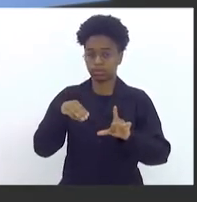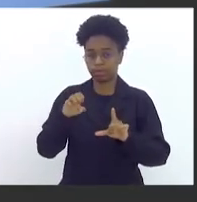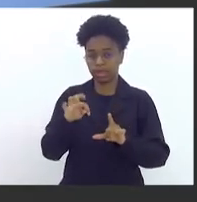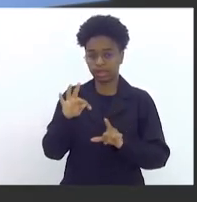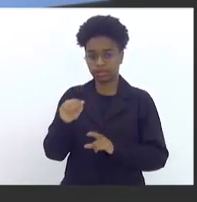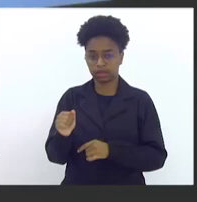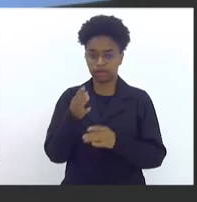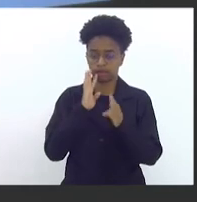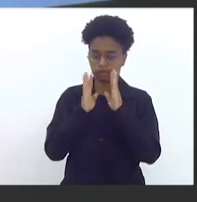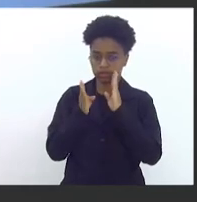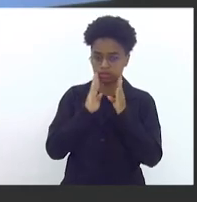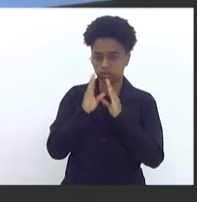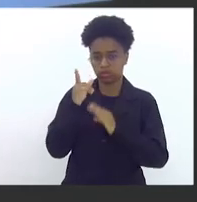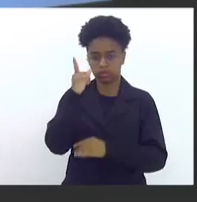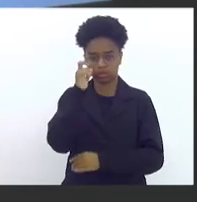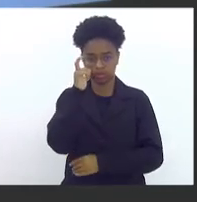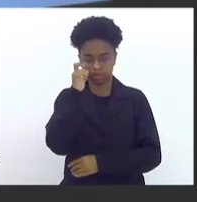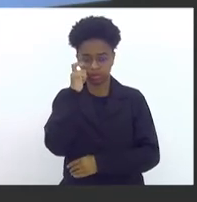Instagram